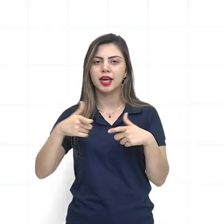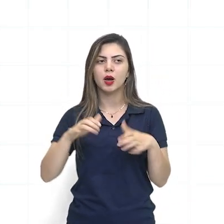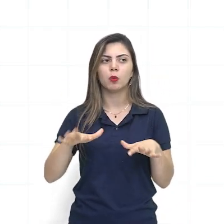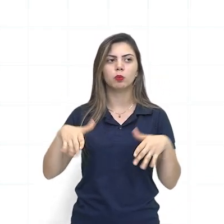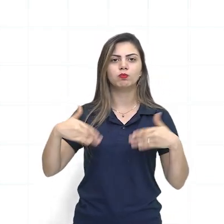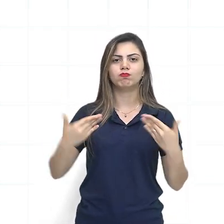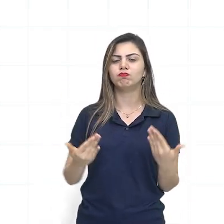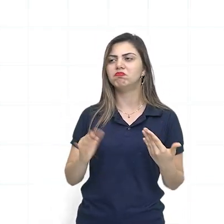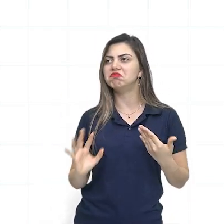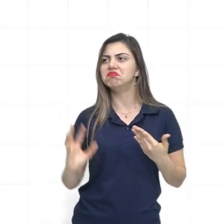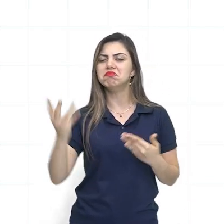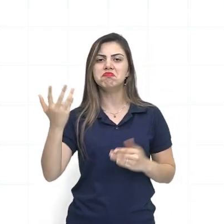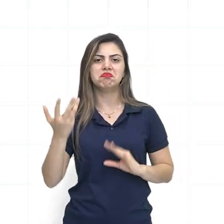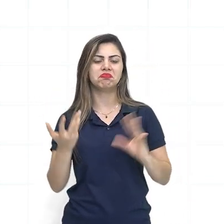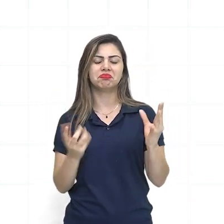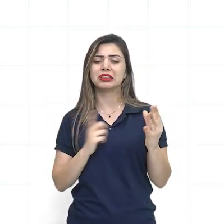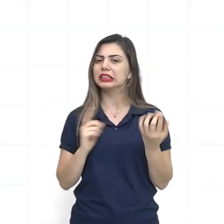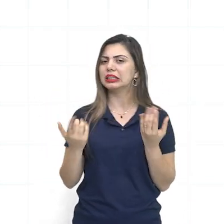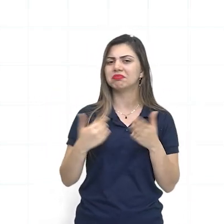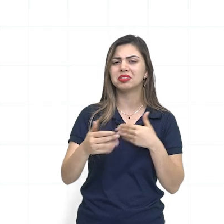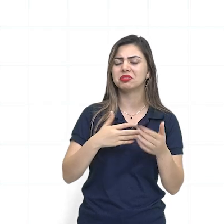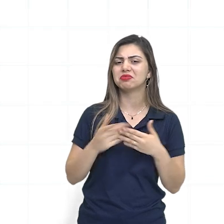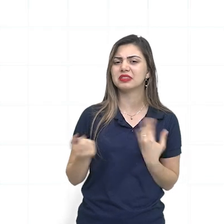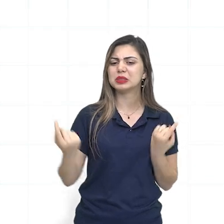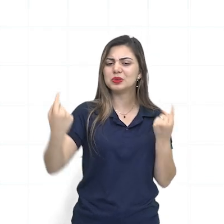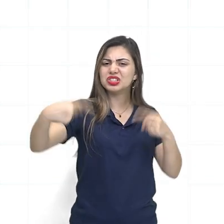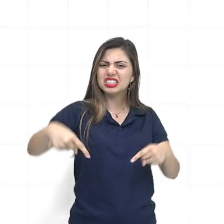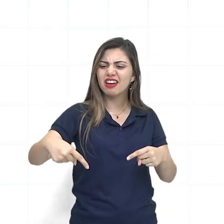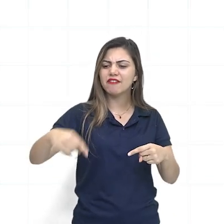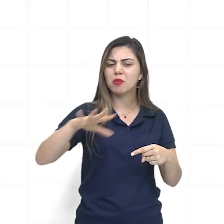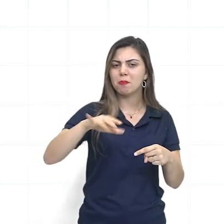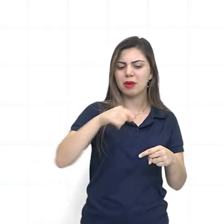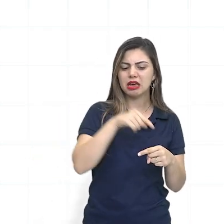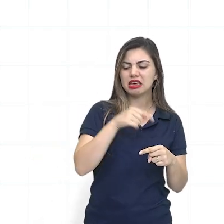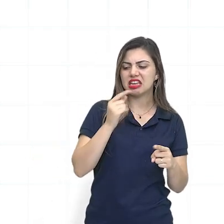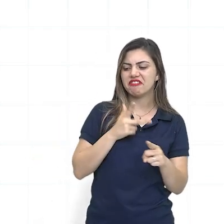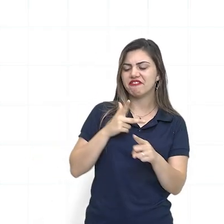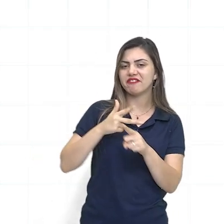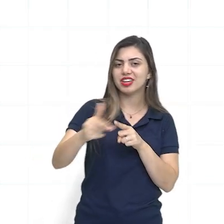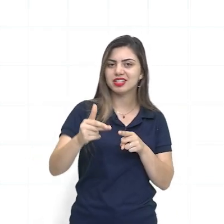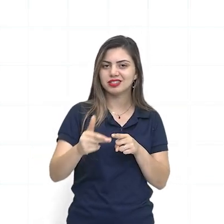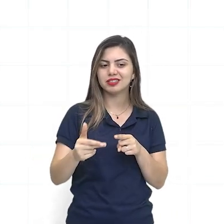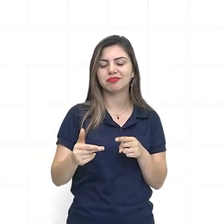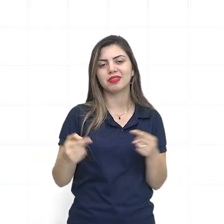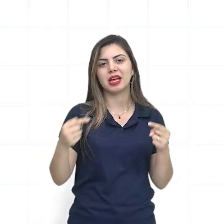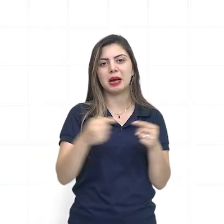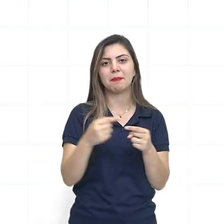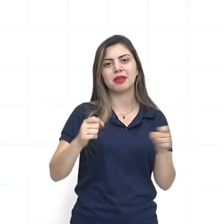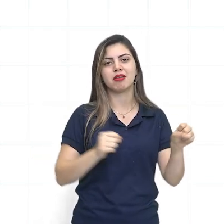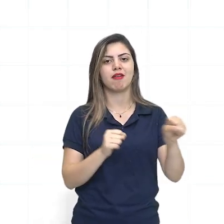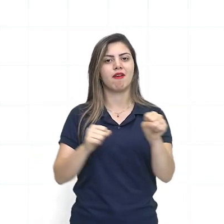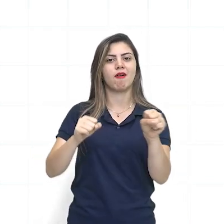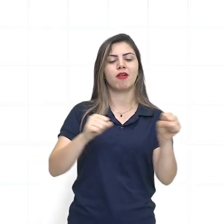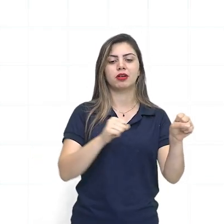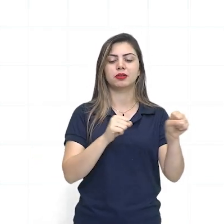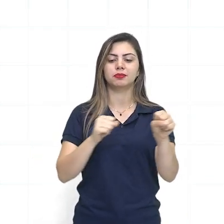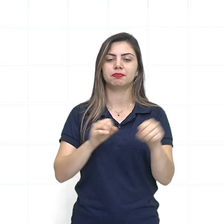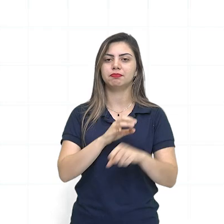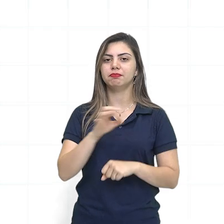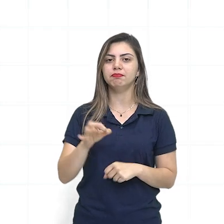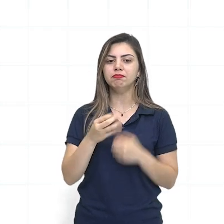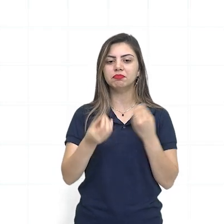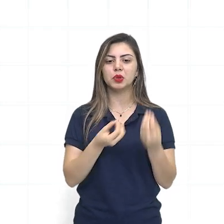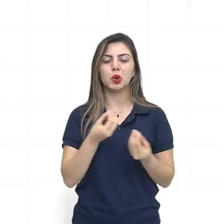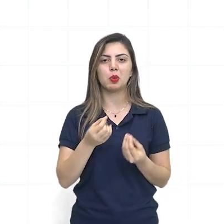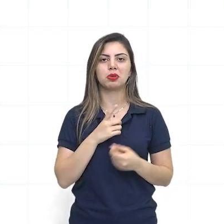que vence um desafio que está colocado na história, então ele é considerado um herói e que ele é